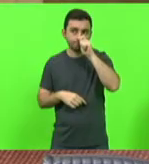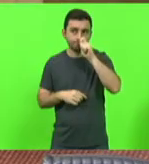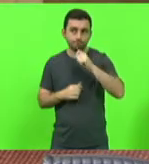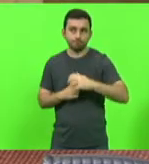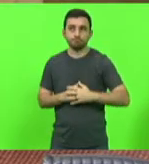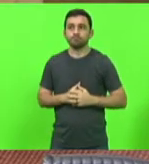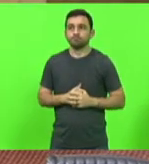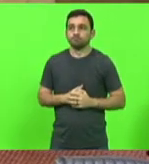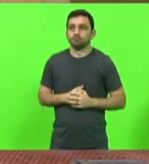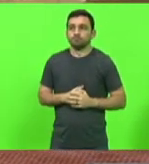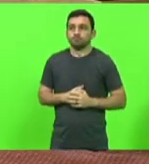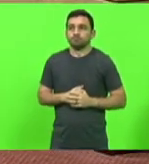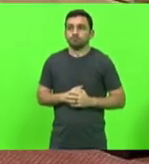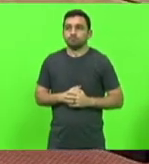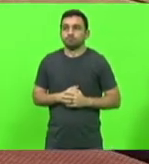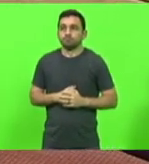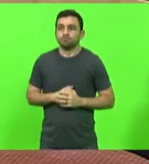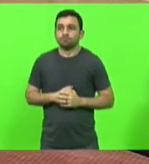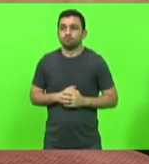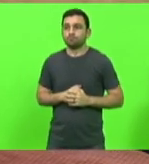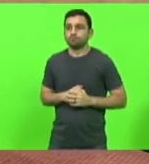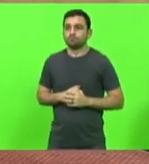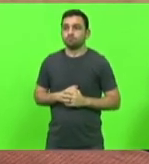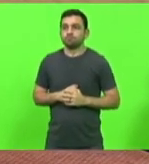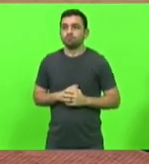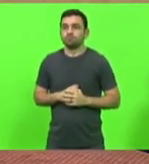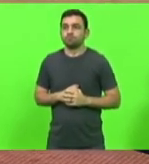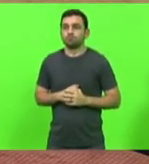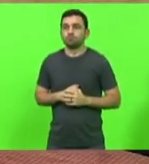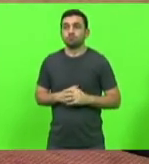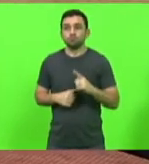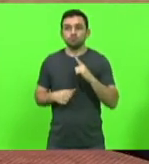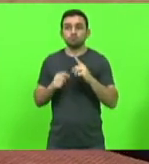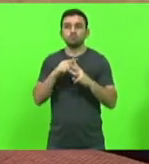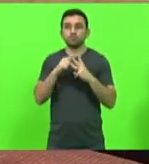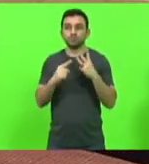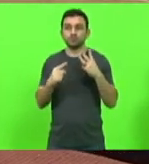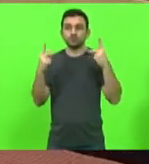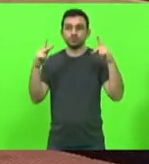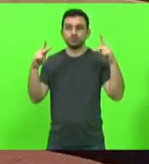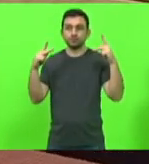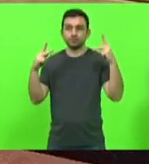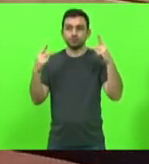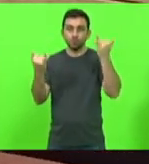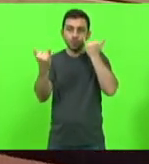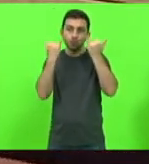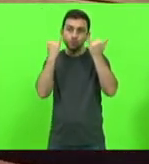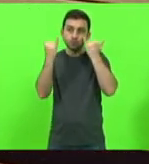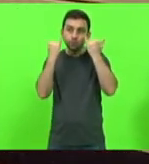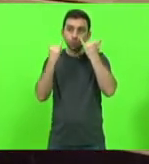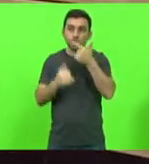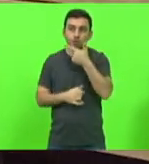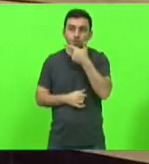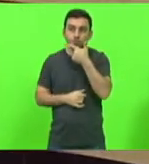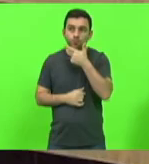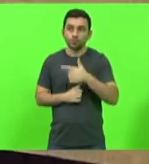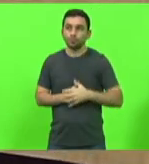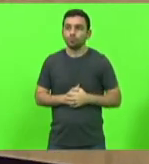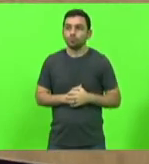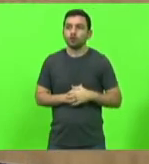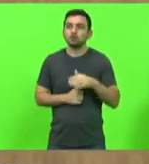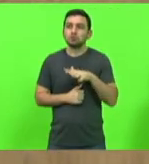boa tarde a todos, mais uma vez. Eu queria, temos três links ali de informações sobre o queijo e todas,